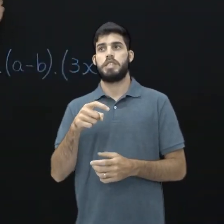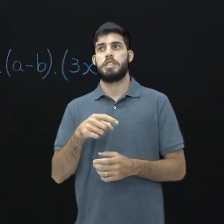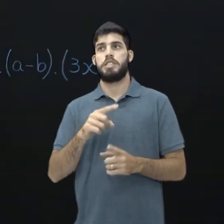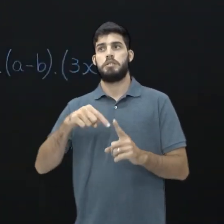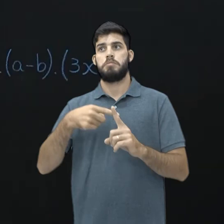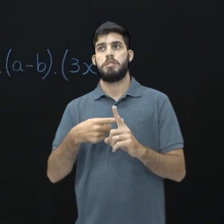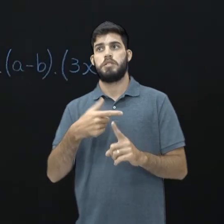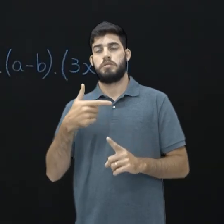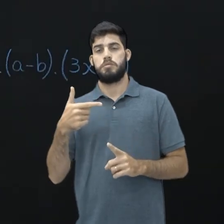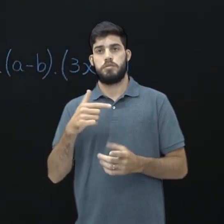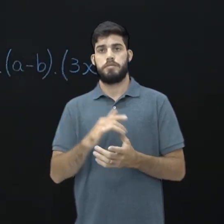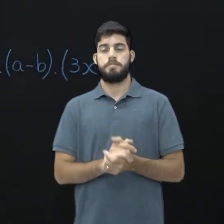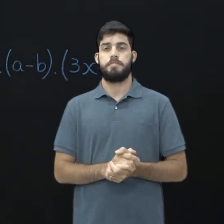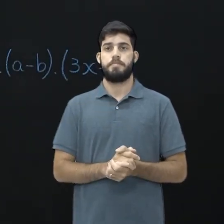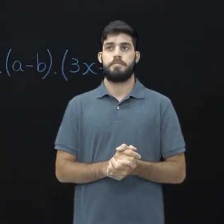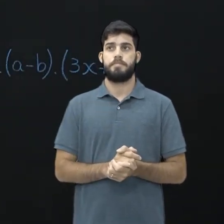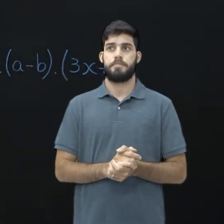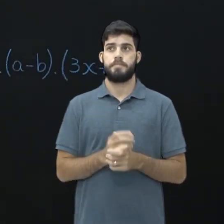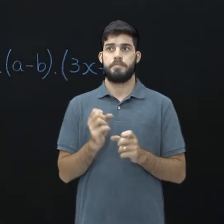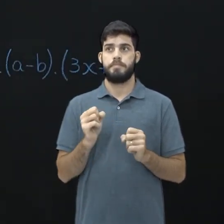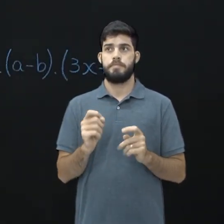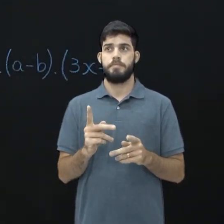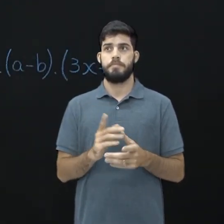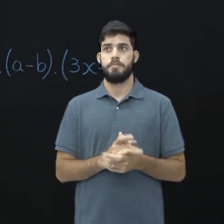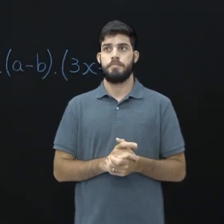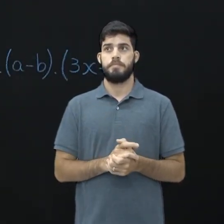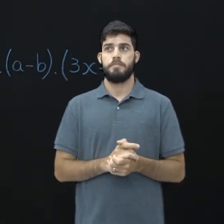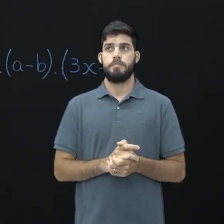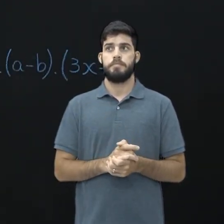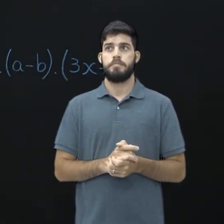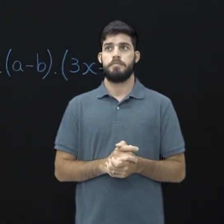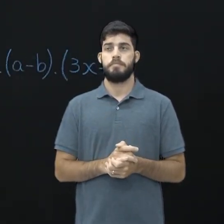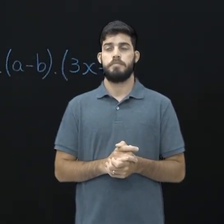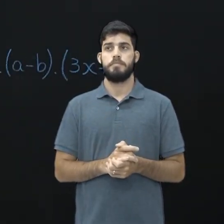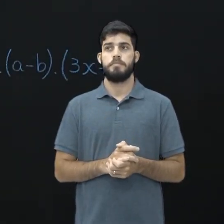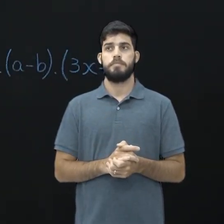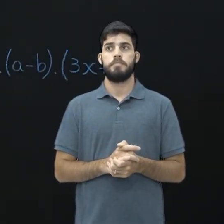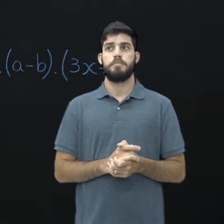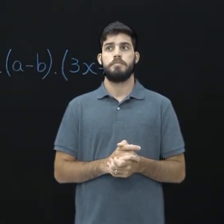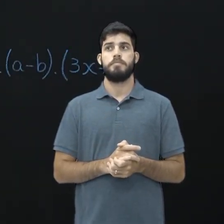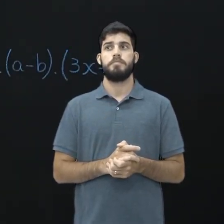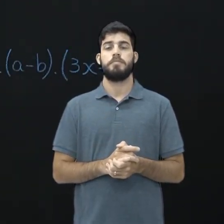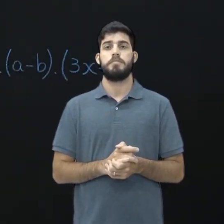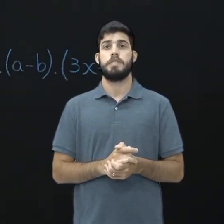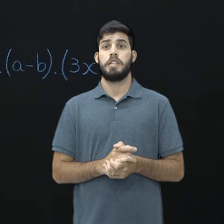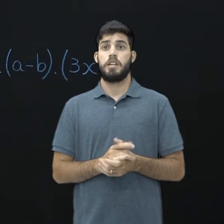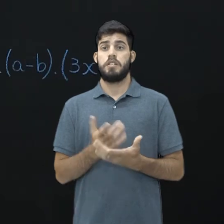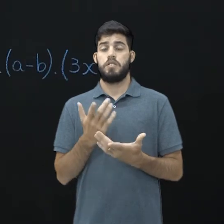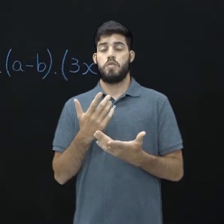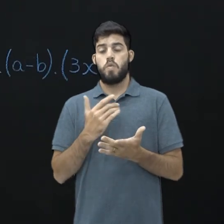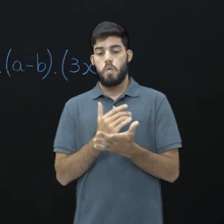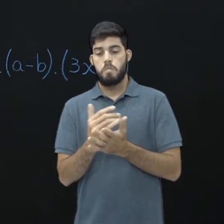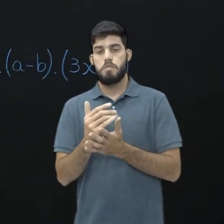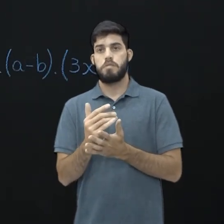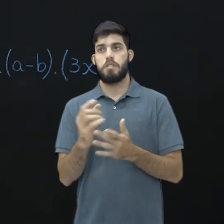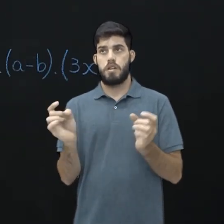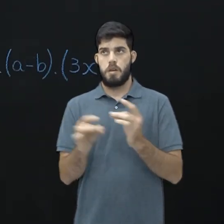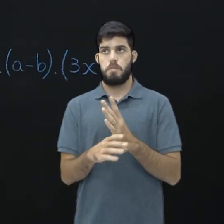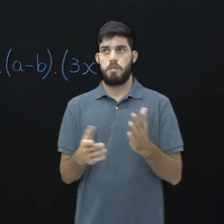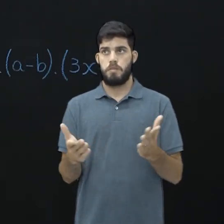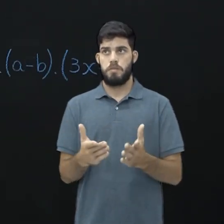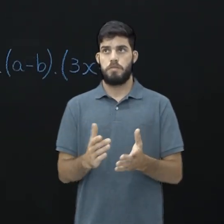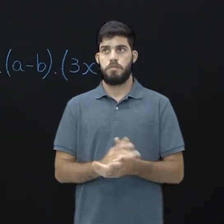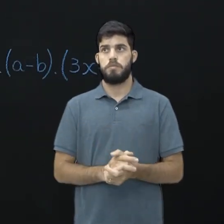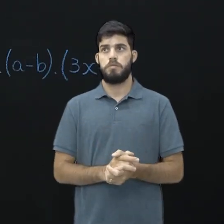2. 3x mais 2. Beleza. A fatoração inicial acabou aqui. Por que eu falei